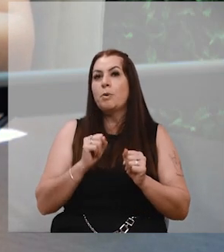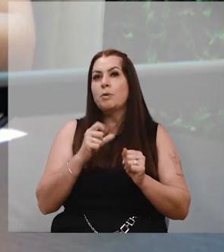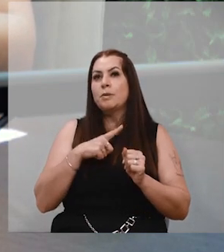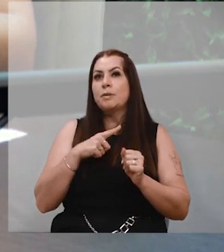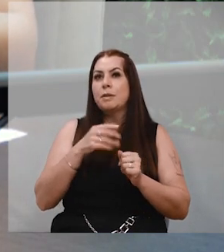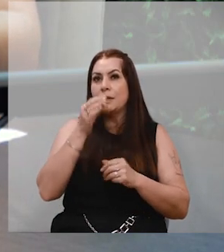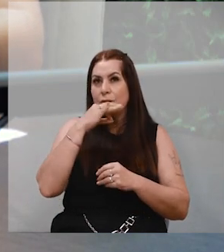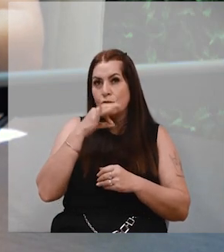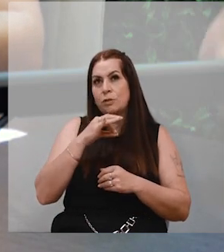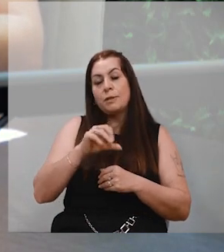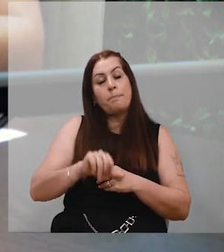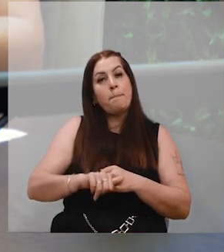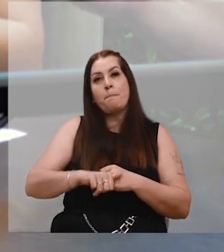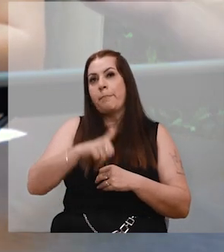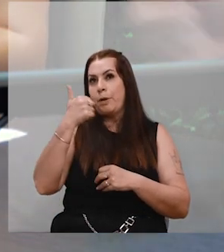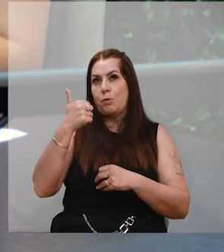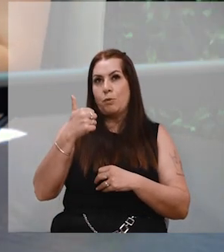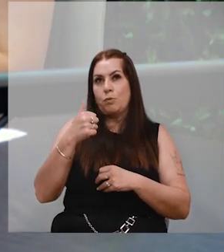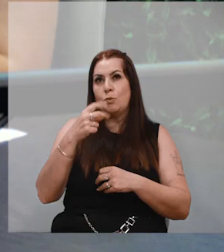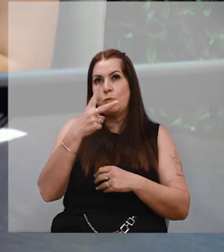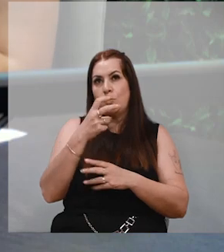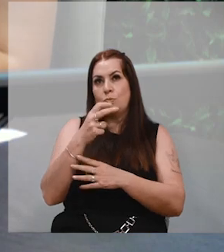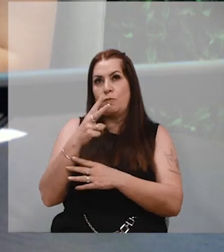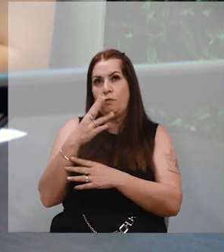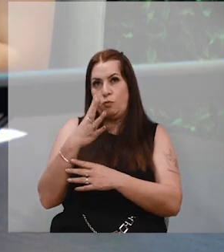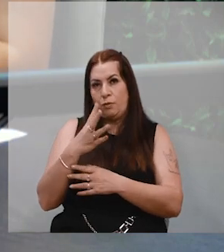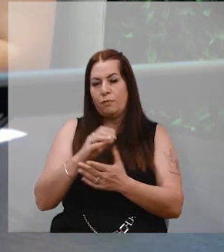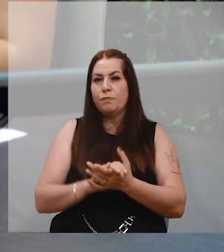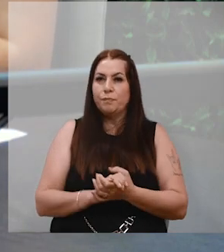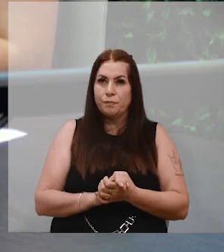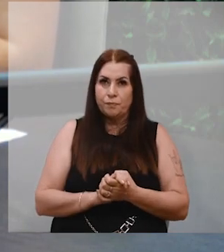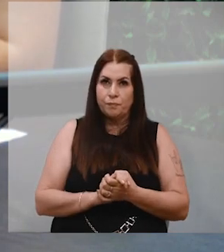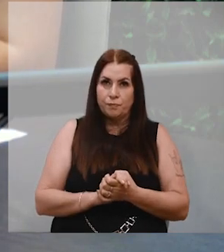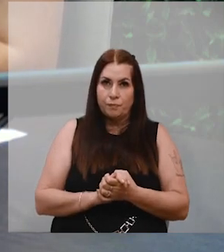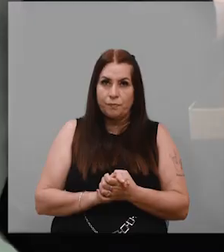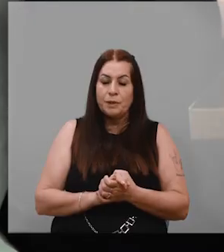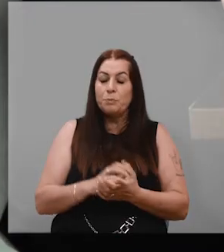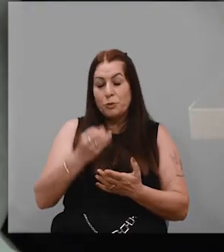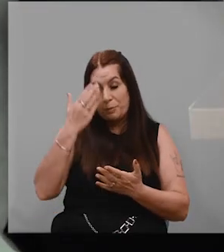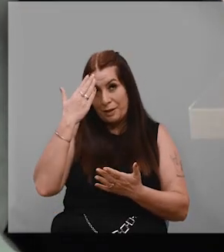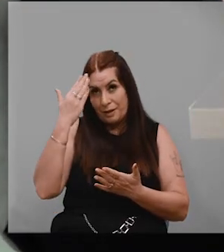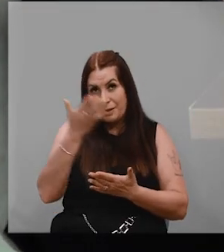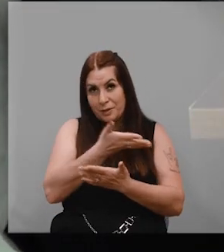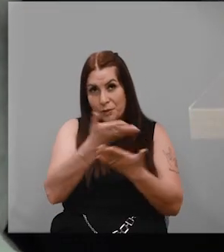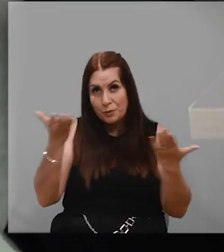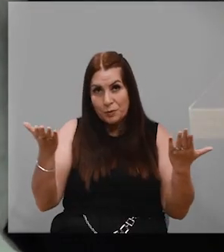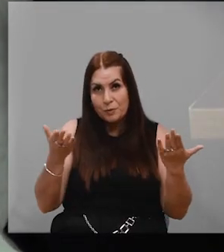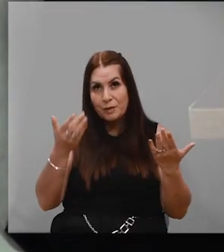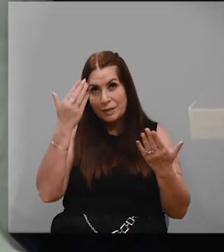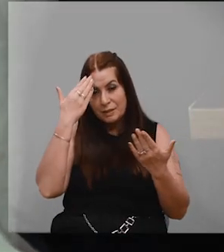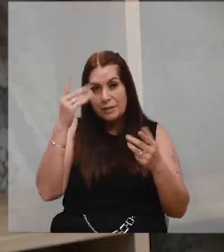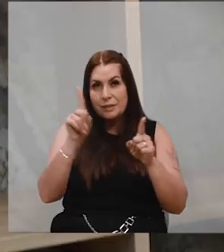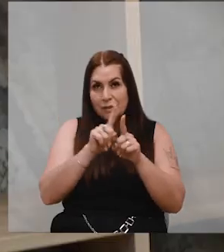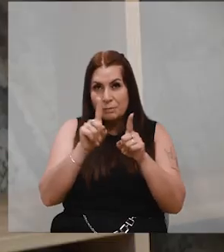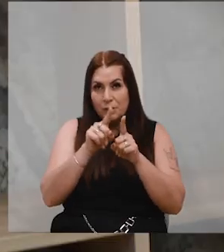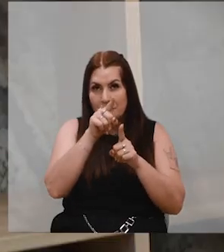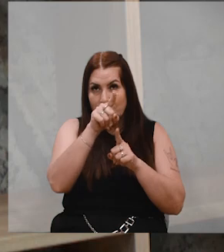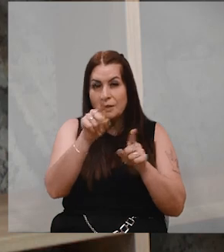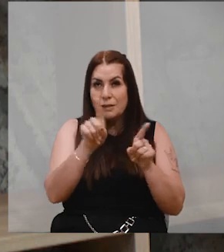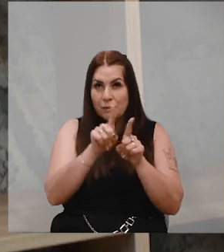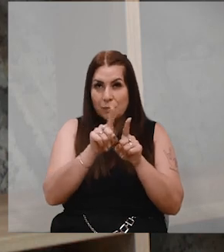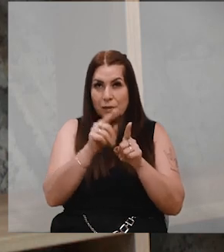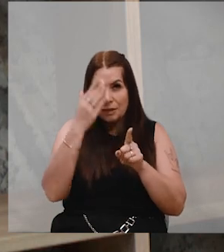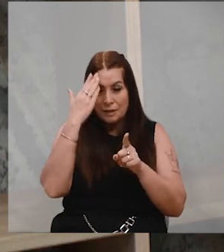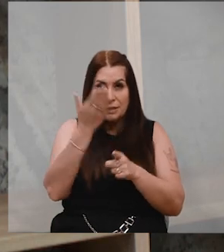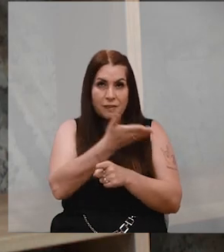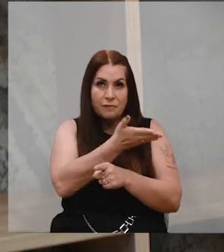que a gente possa ter uma Caxias ainda melhor do que foi esse 2024. Muito obrigada a todos. Quero agradecer também a